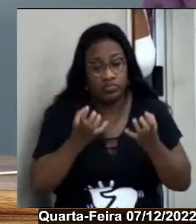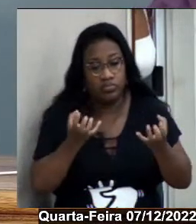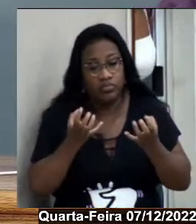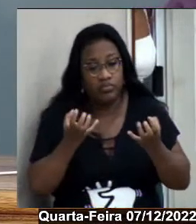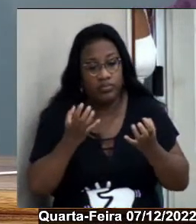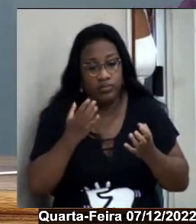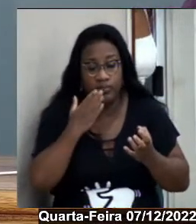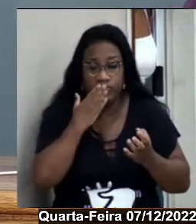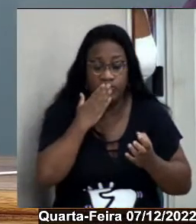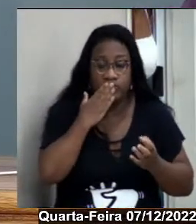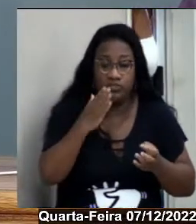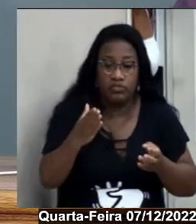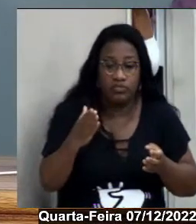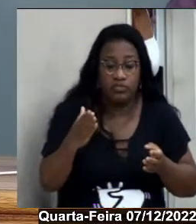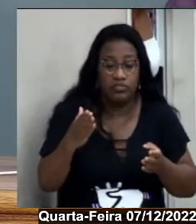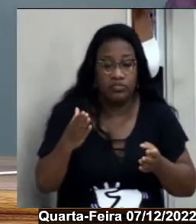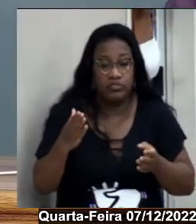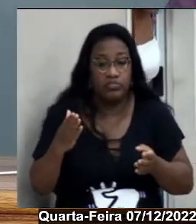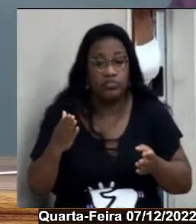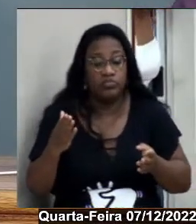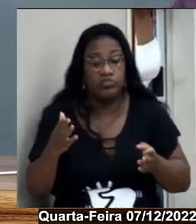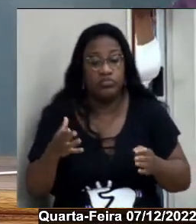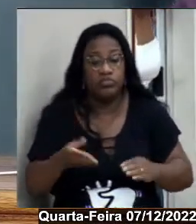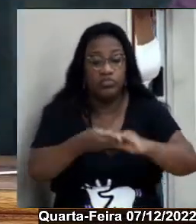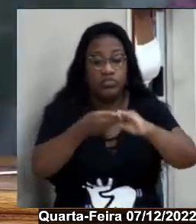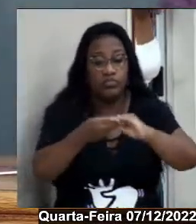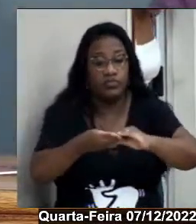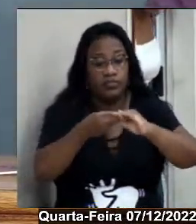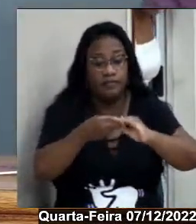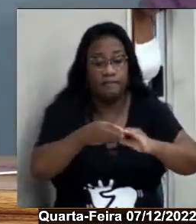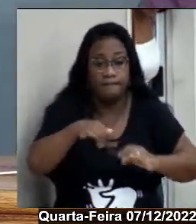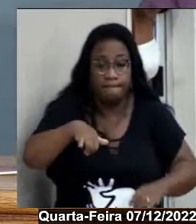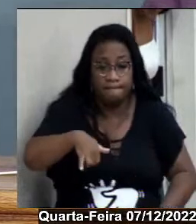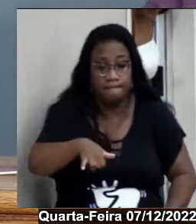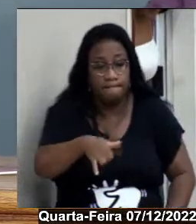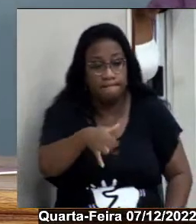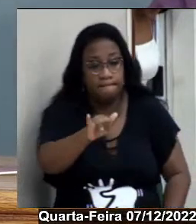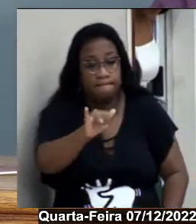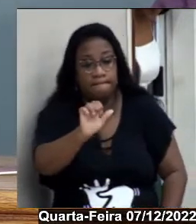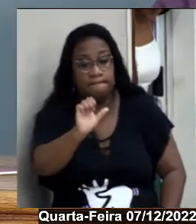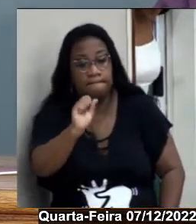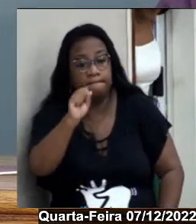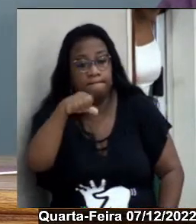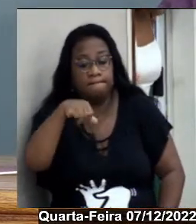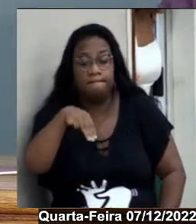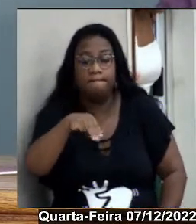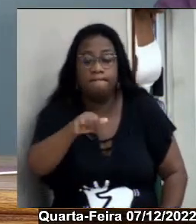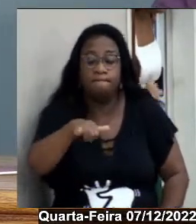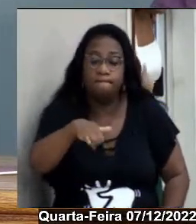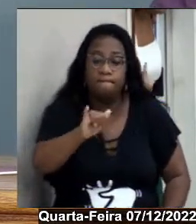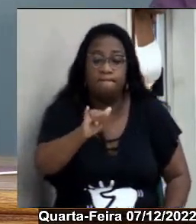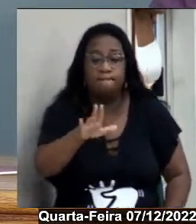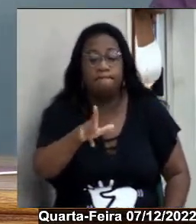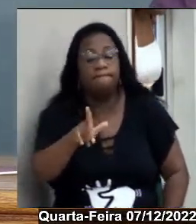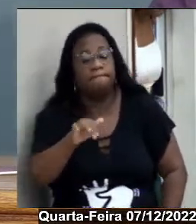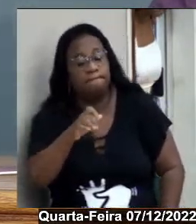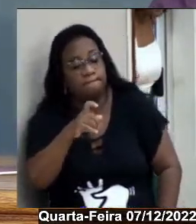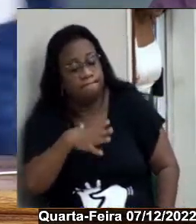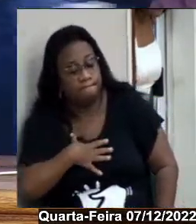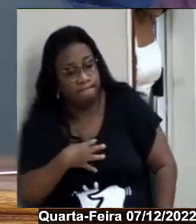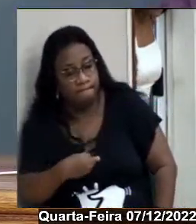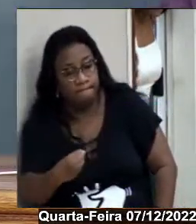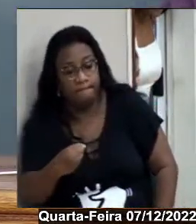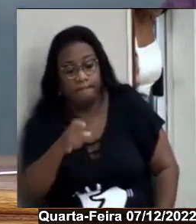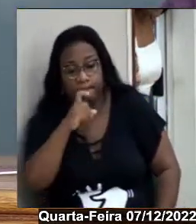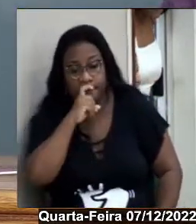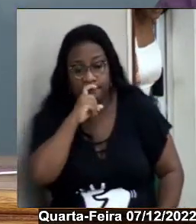os jornalistas e imprensa da nossa cidade. Quero aqui cumprimentar minha filha Yasmin, que está hoje presente, dizer que seu pai te ama